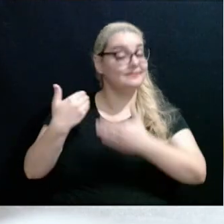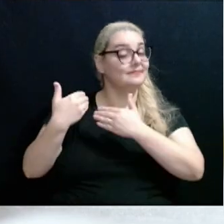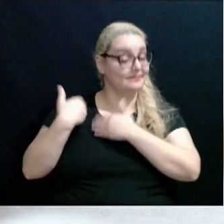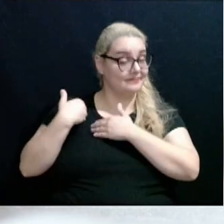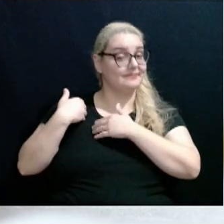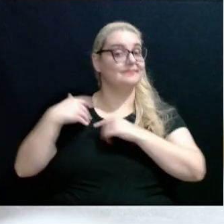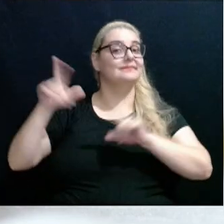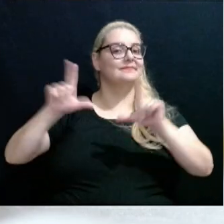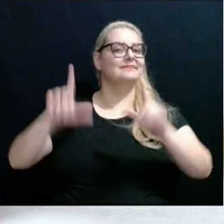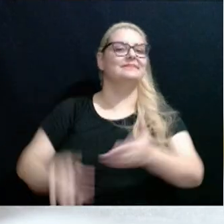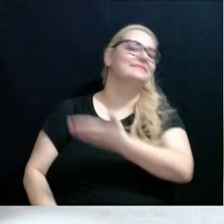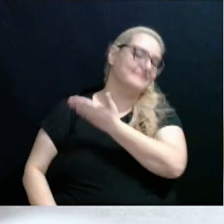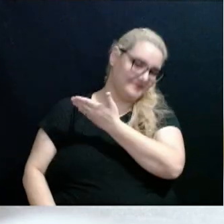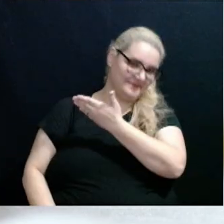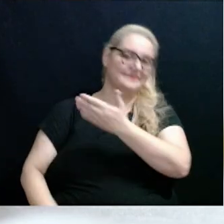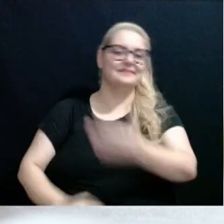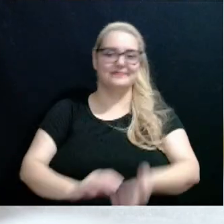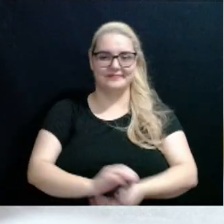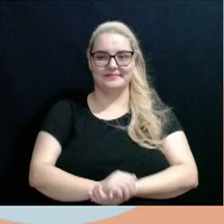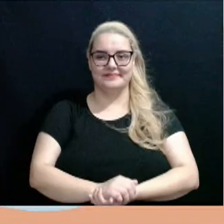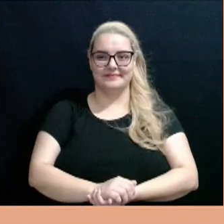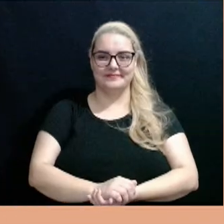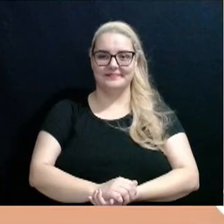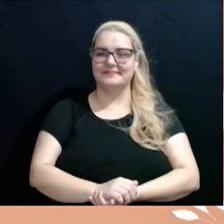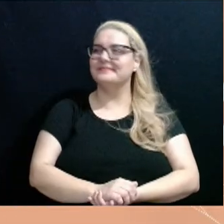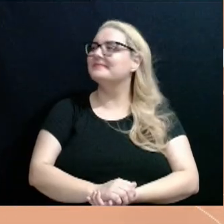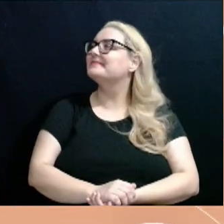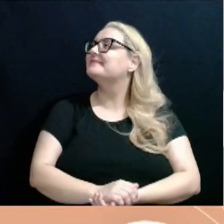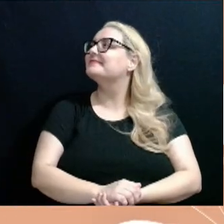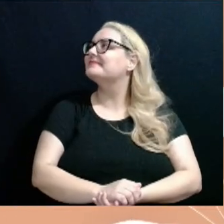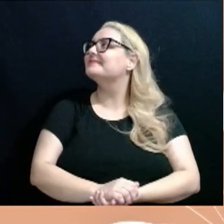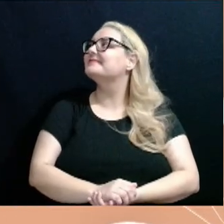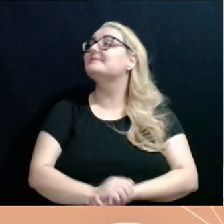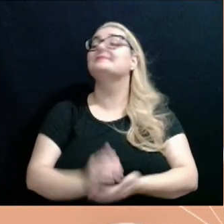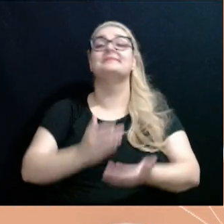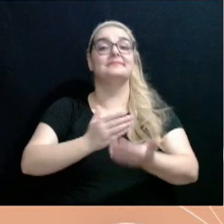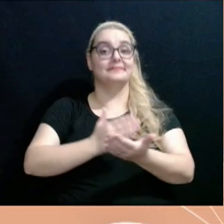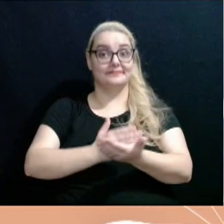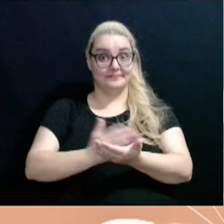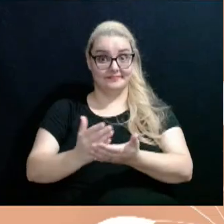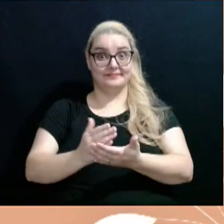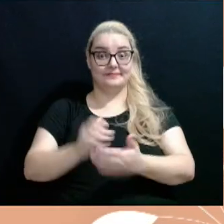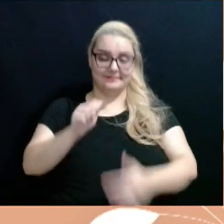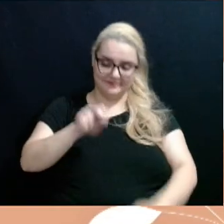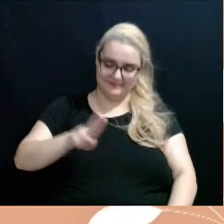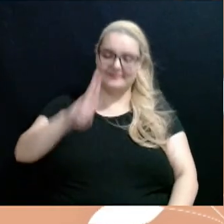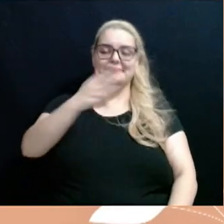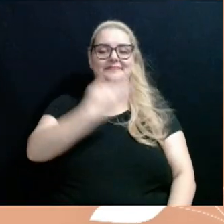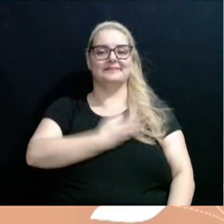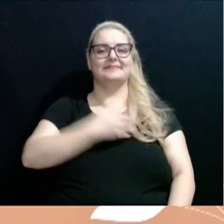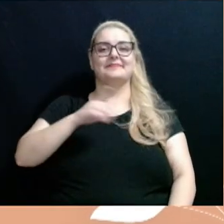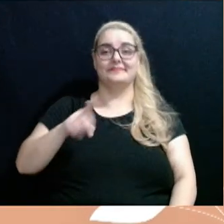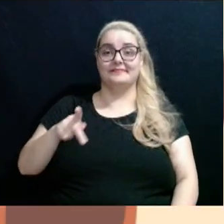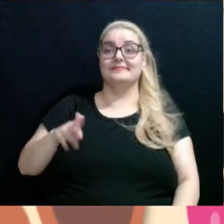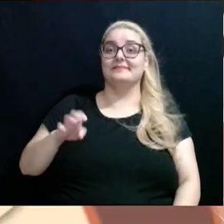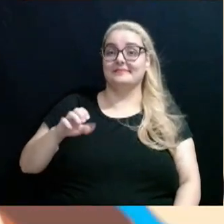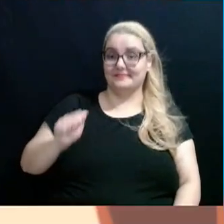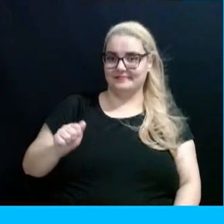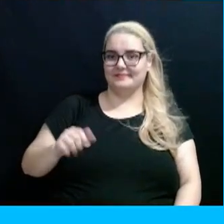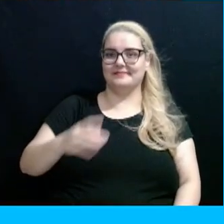vai aparecer aí na sua tela. Começamos com os amiguinhos do DPBEA